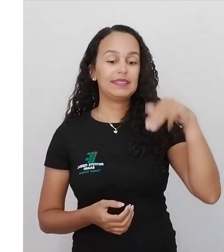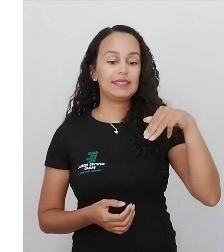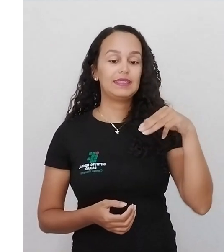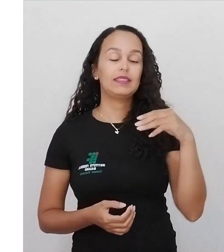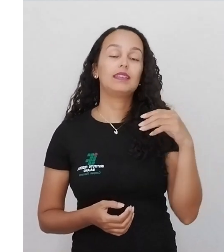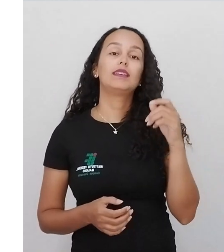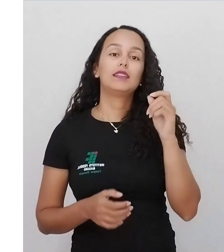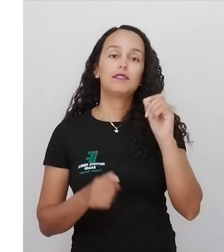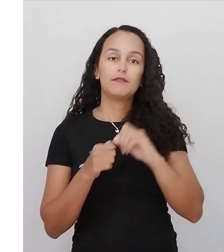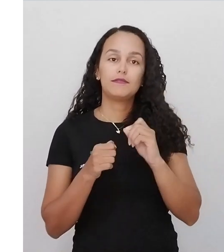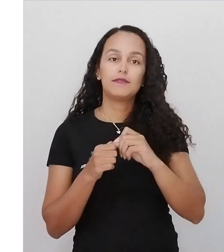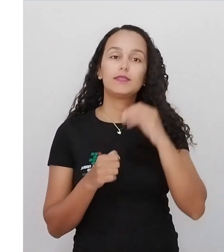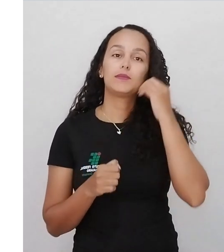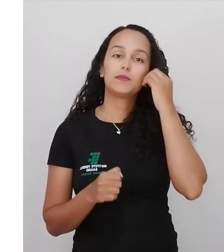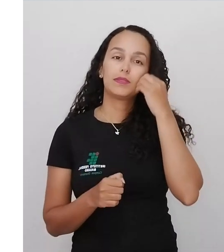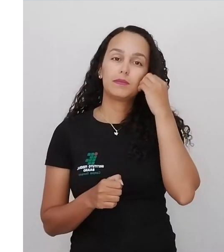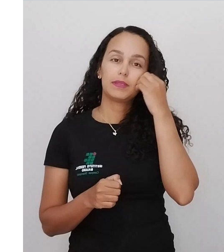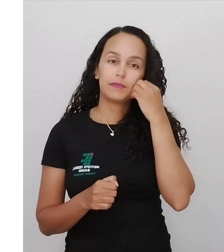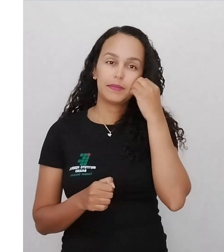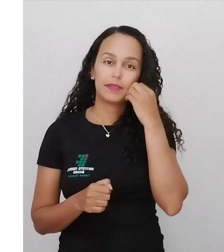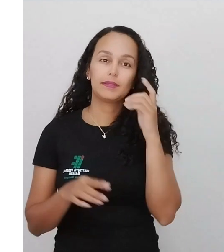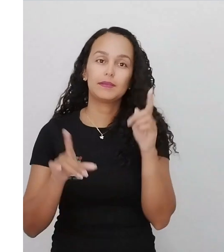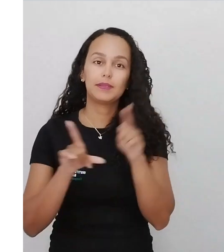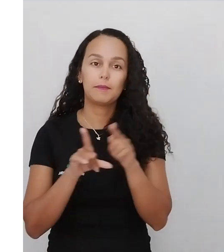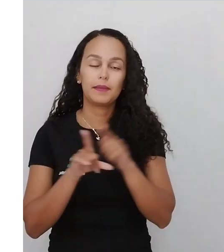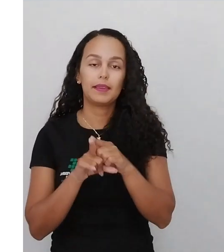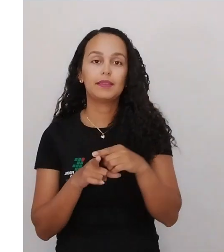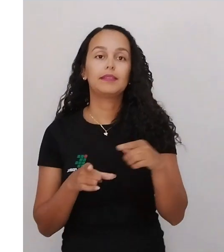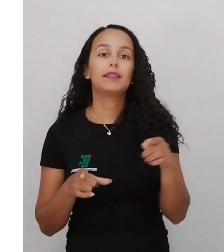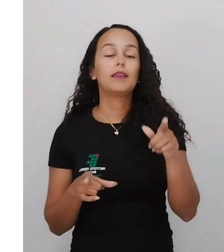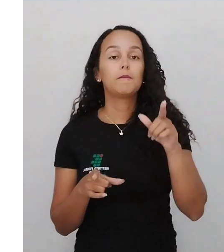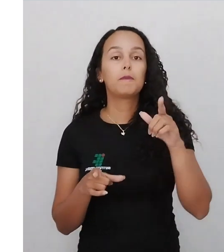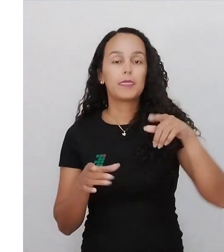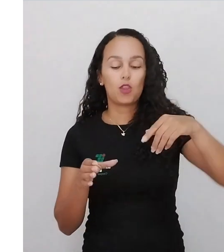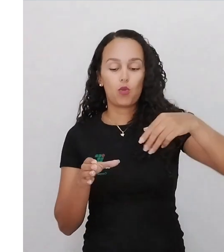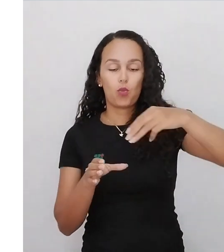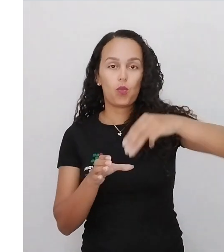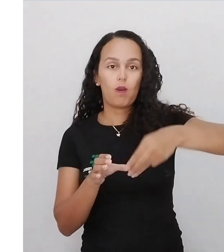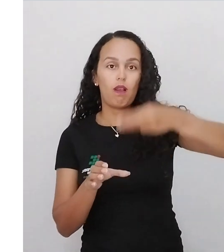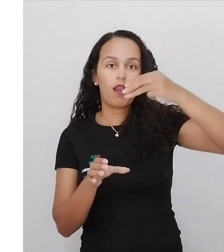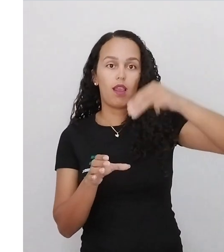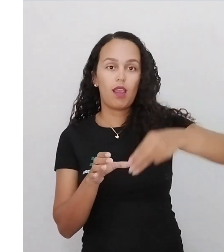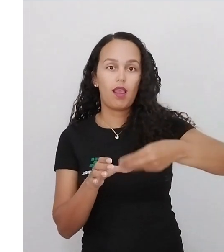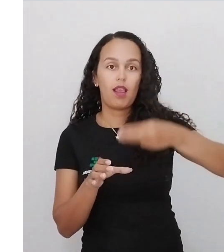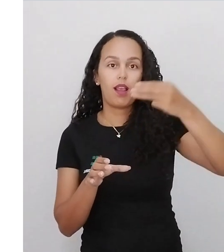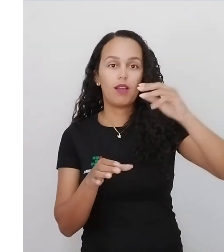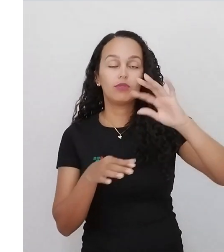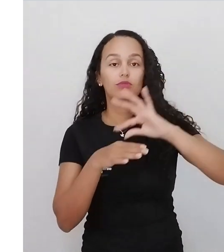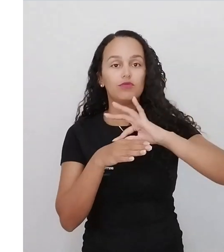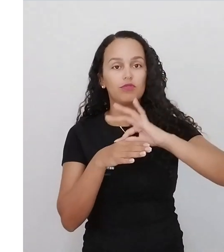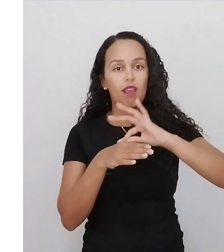cortiça. Quando o Needham fez o experimento dele, o que aconteceu foi que surgiram micro-organismos,